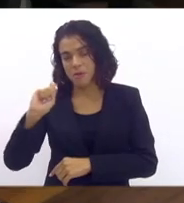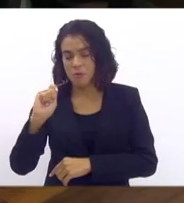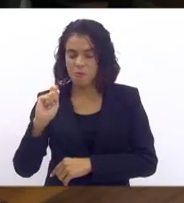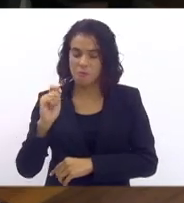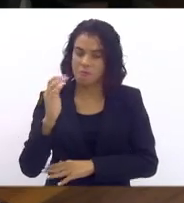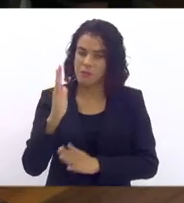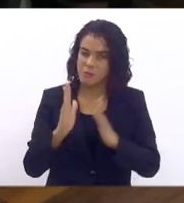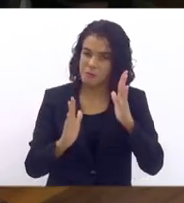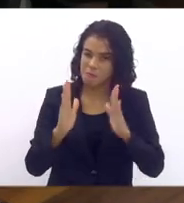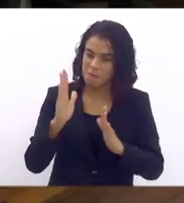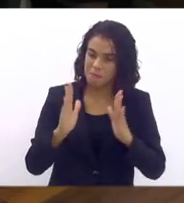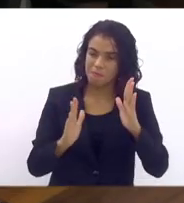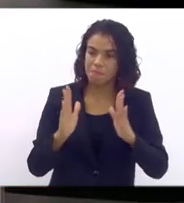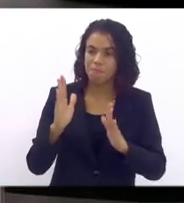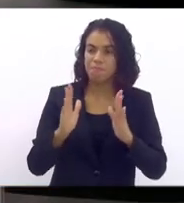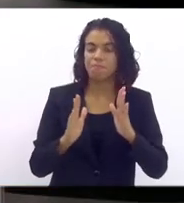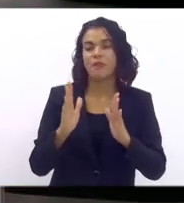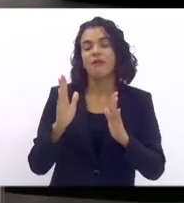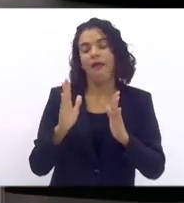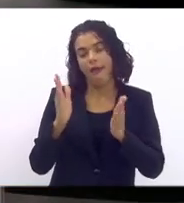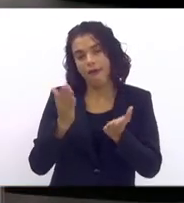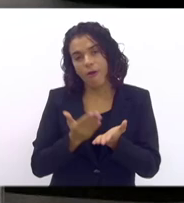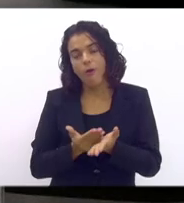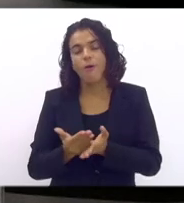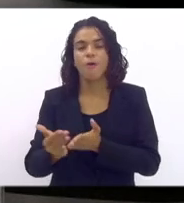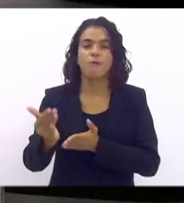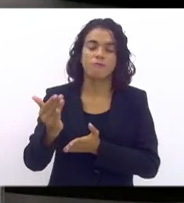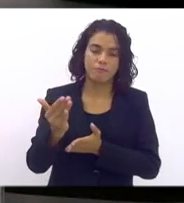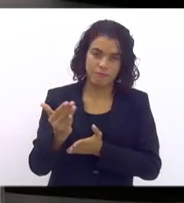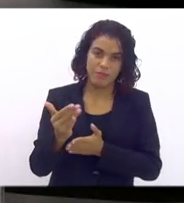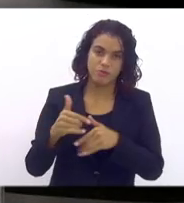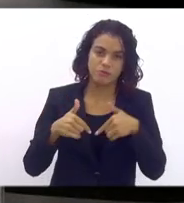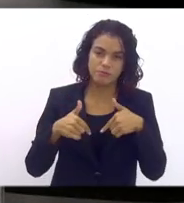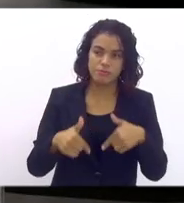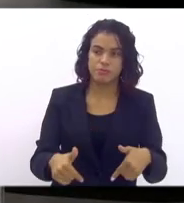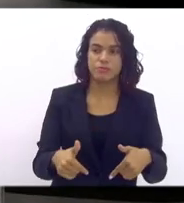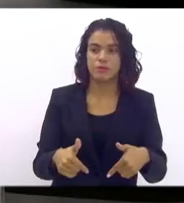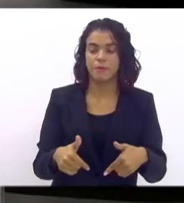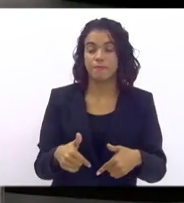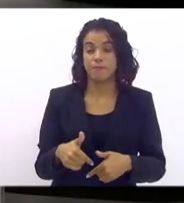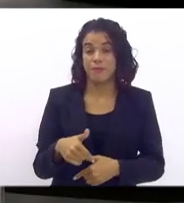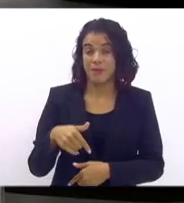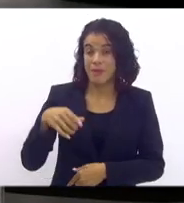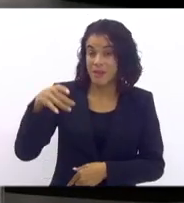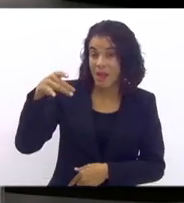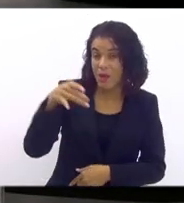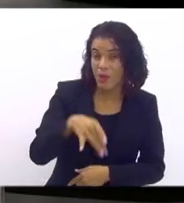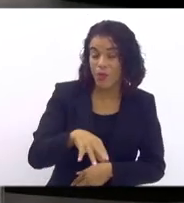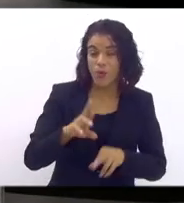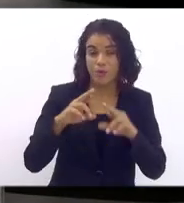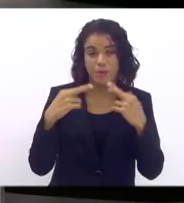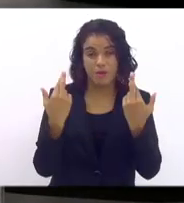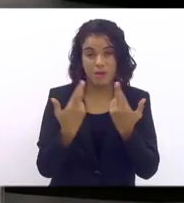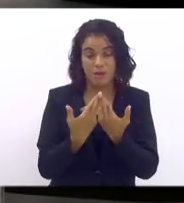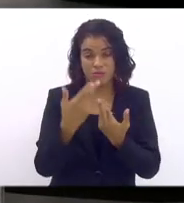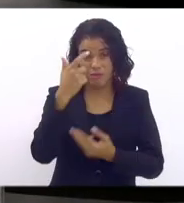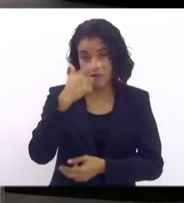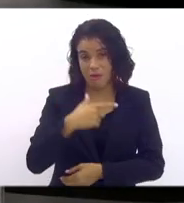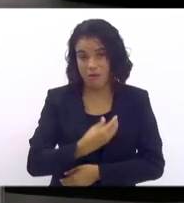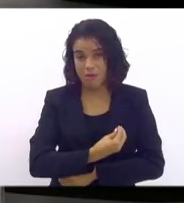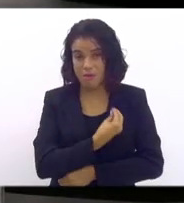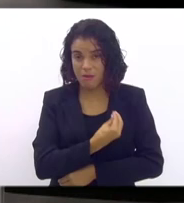depois de lá começaram as ações e aí começaram as ações efetivas na última reunião que eu participei efetivamente que foi essa da